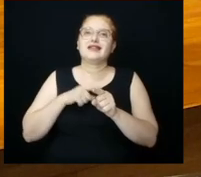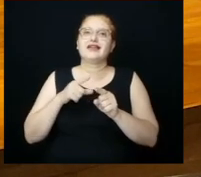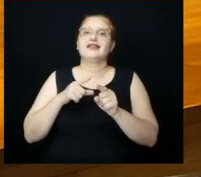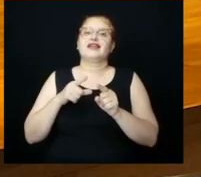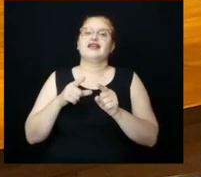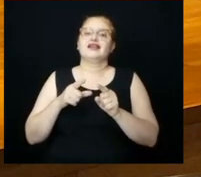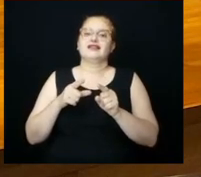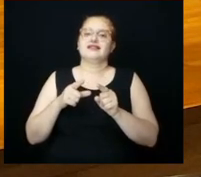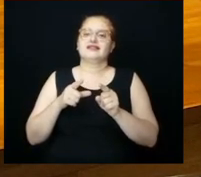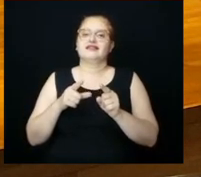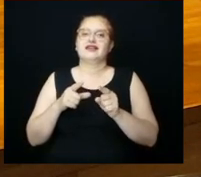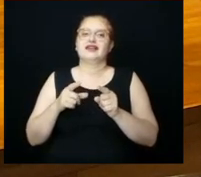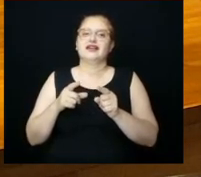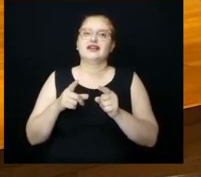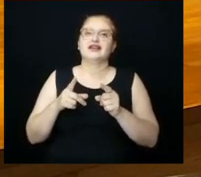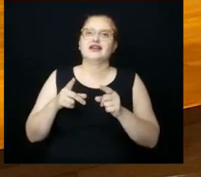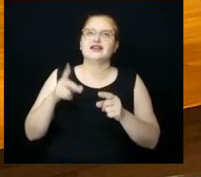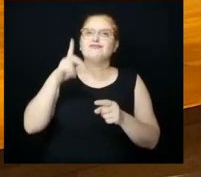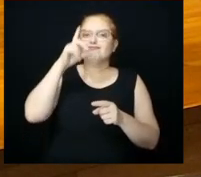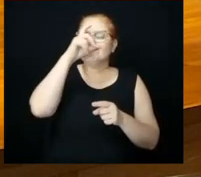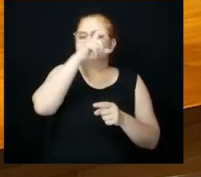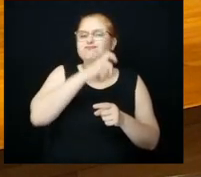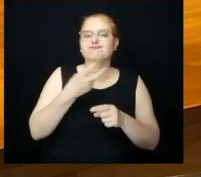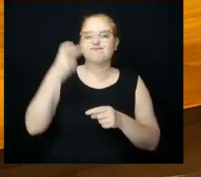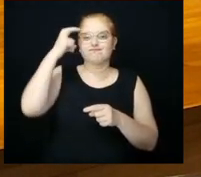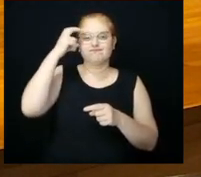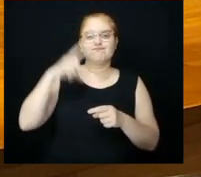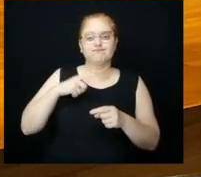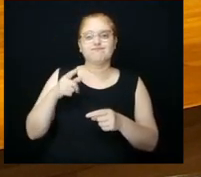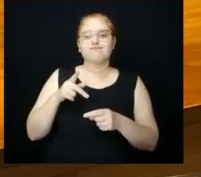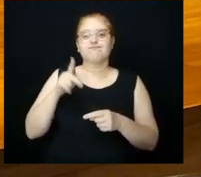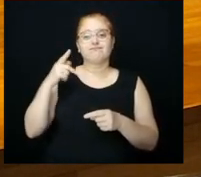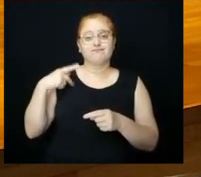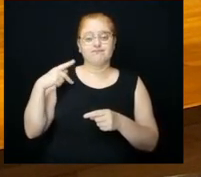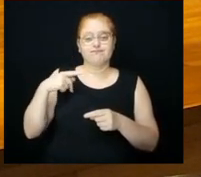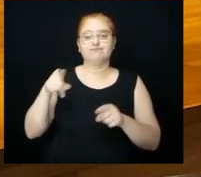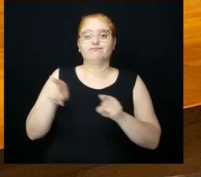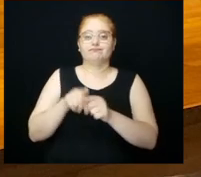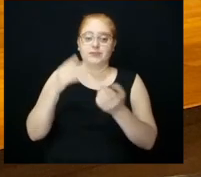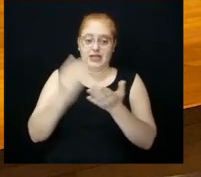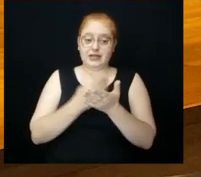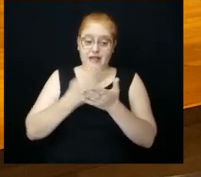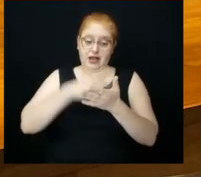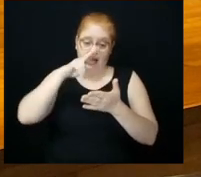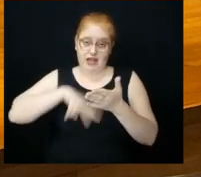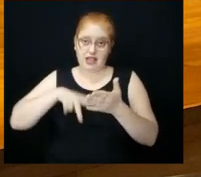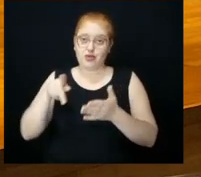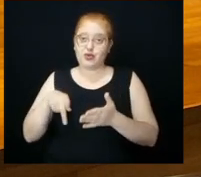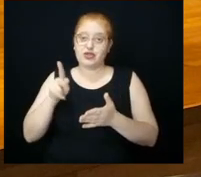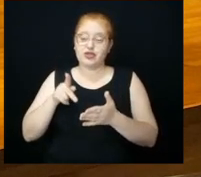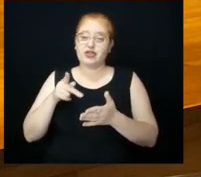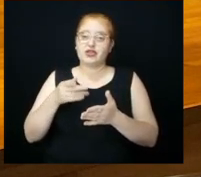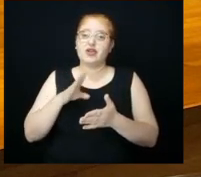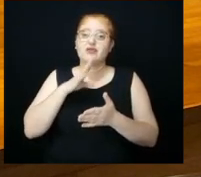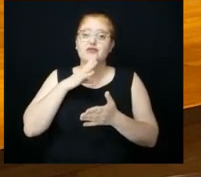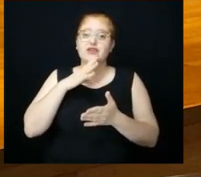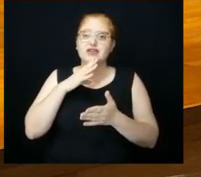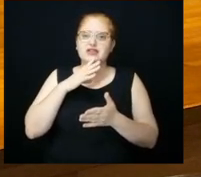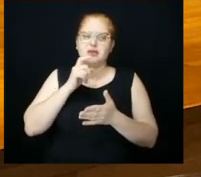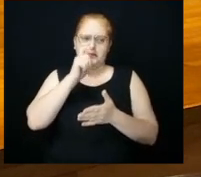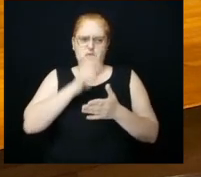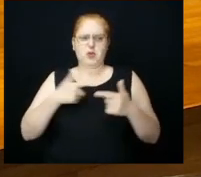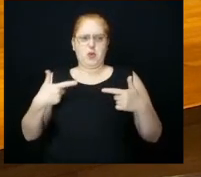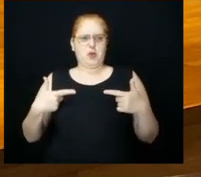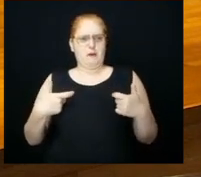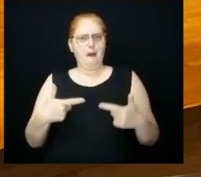também nessas personagens. Num desses cadernos, a gente fica sabendo também que o Kinzu, ele conheceu um guerreiro,